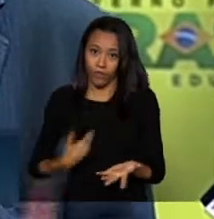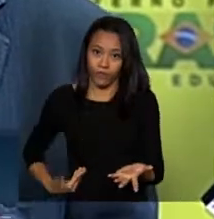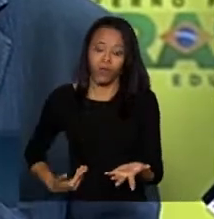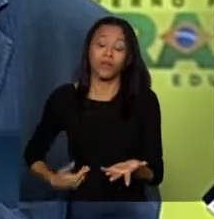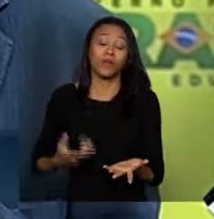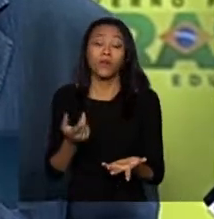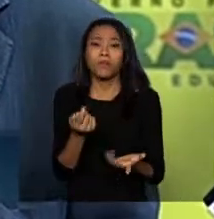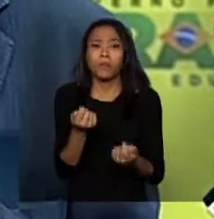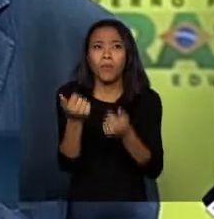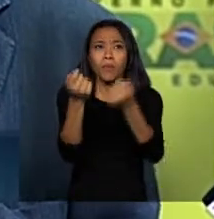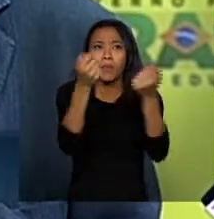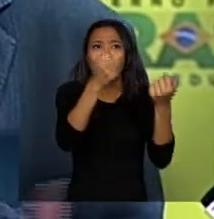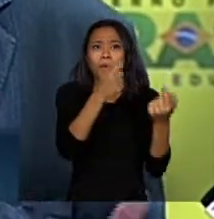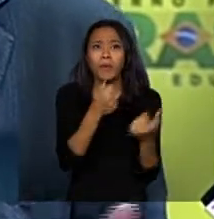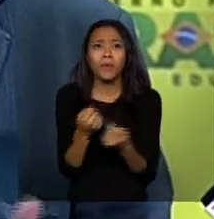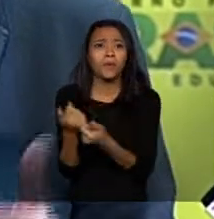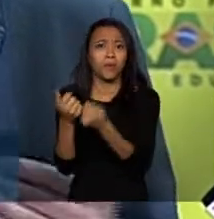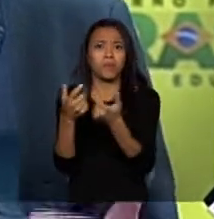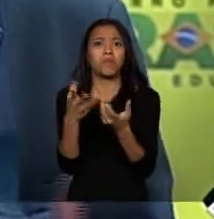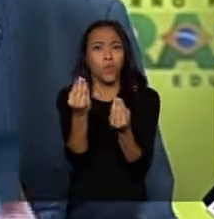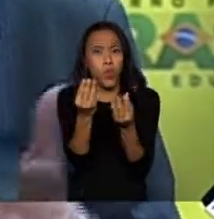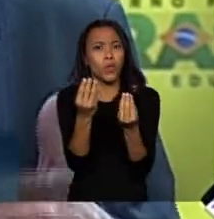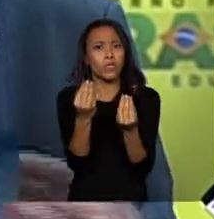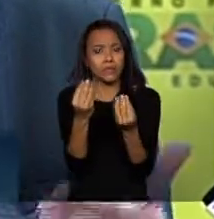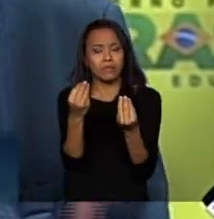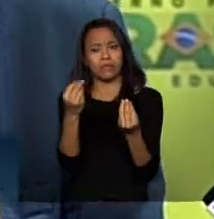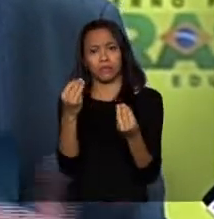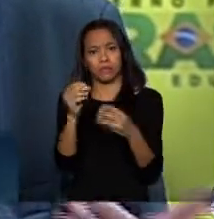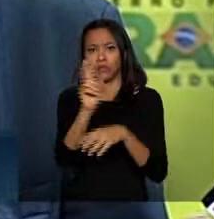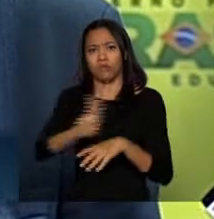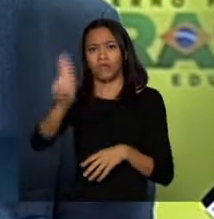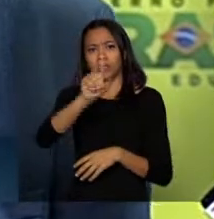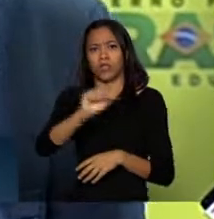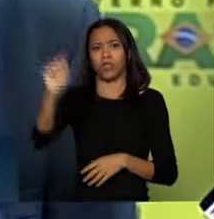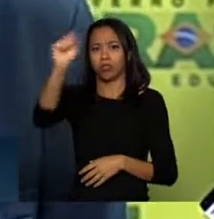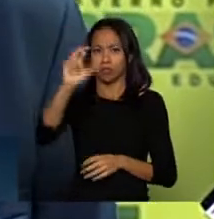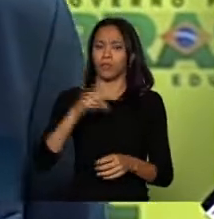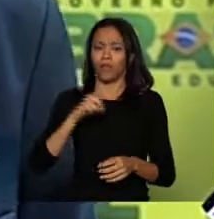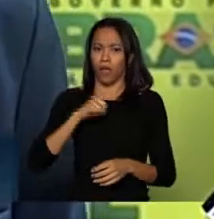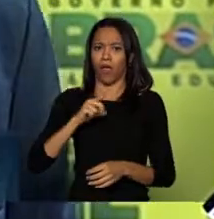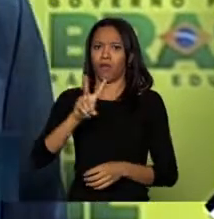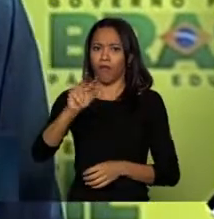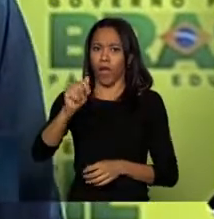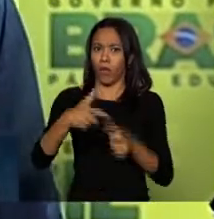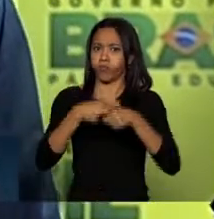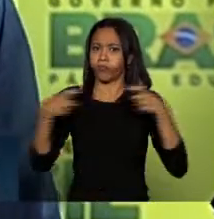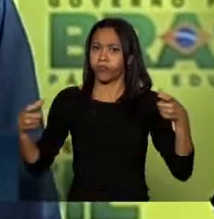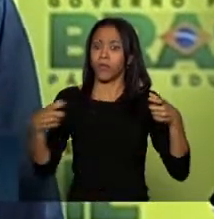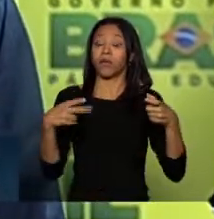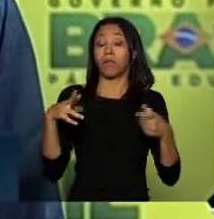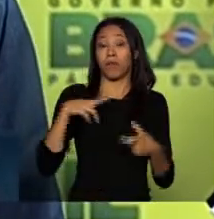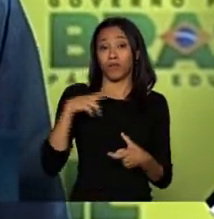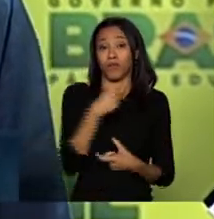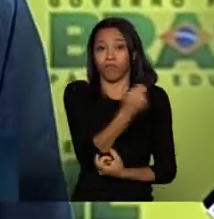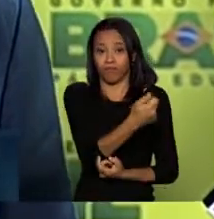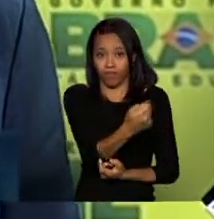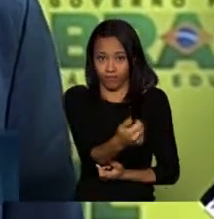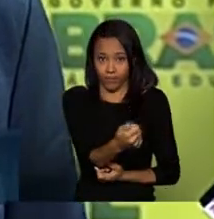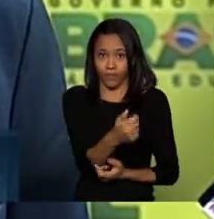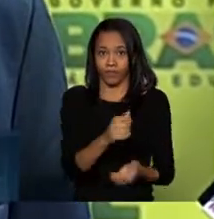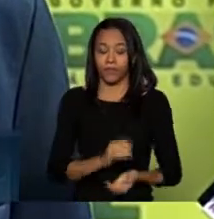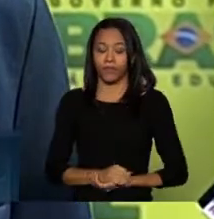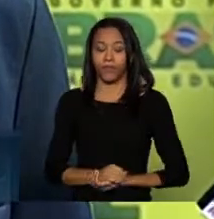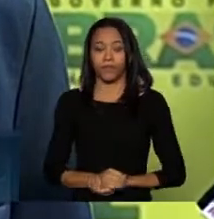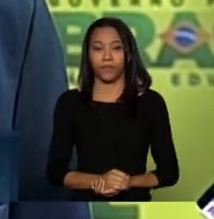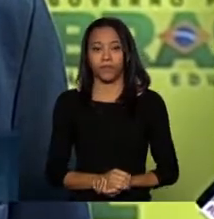forte presença das instituições públicas e, é claro, das privadas com algumas condições. Agora, esses cursos vão para regiões que são um pouco mais